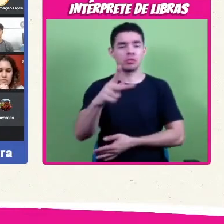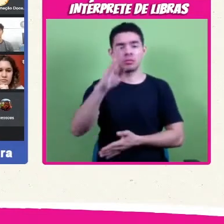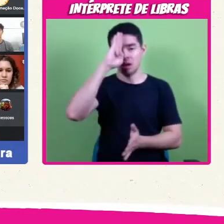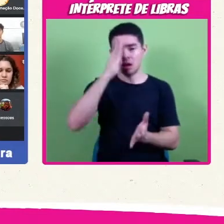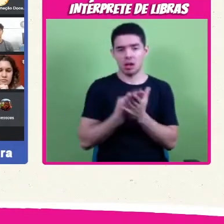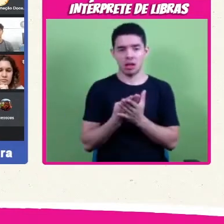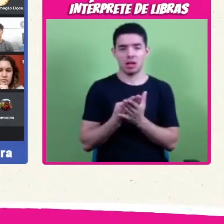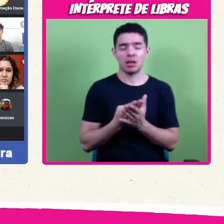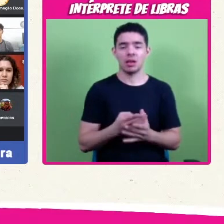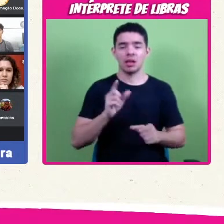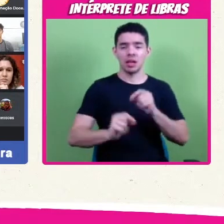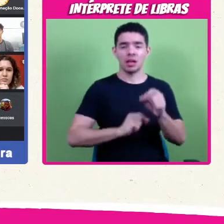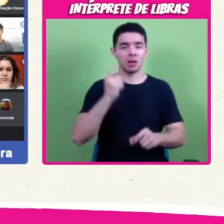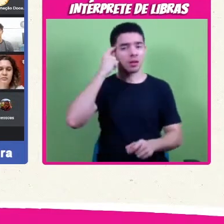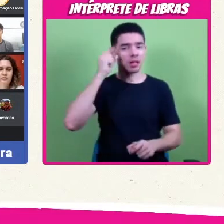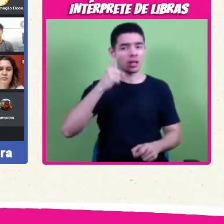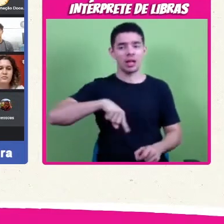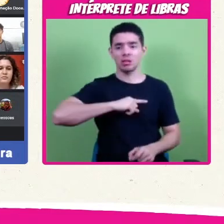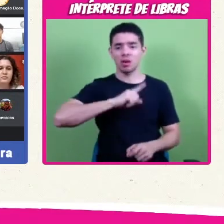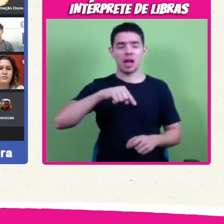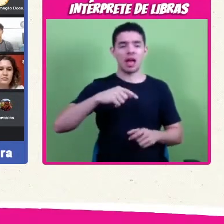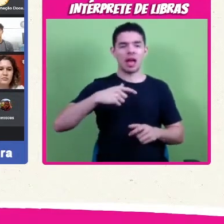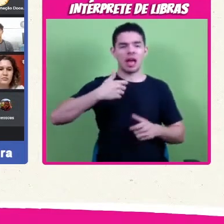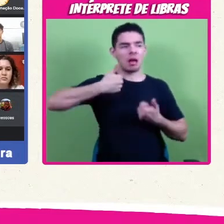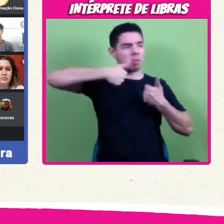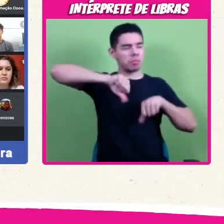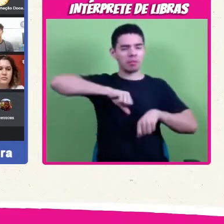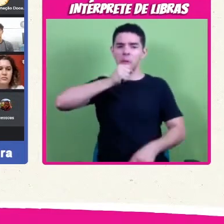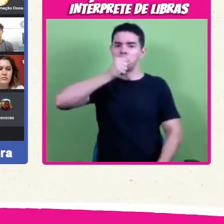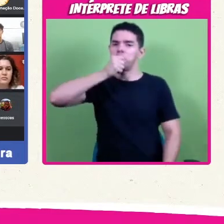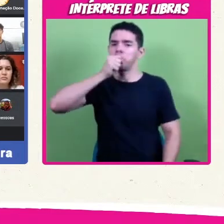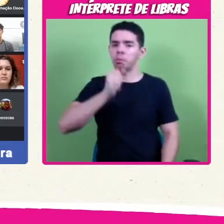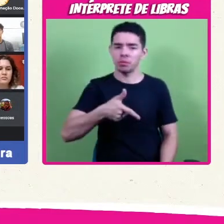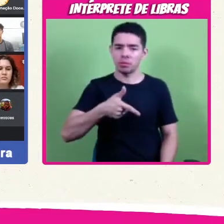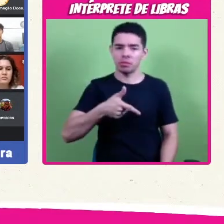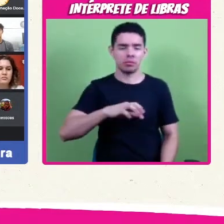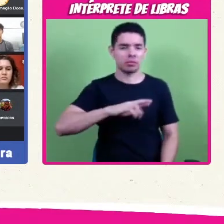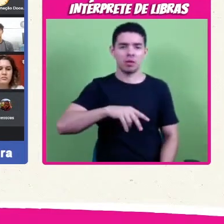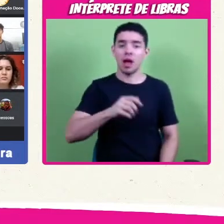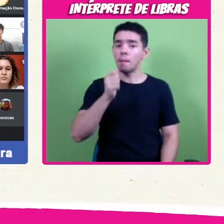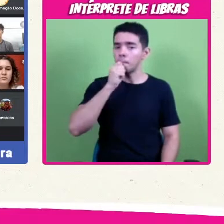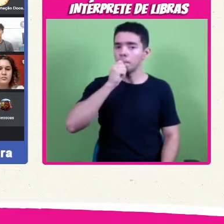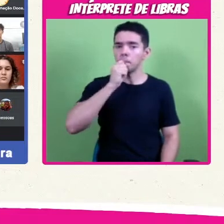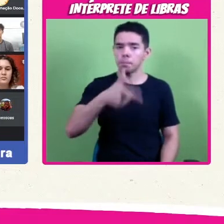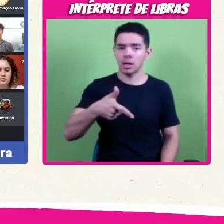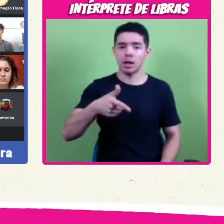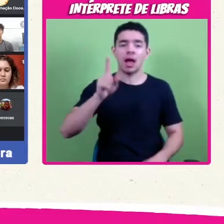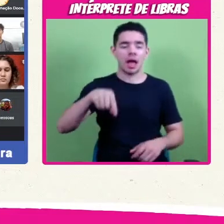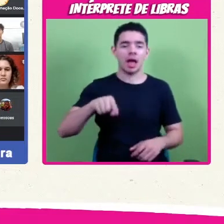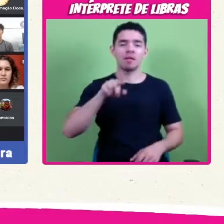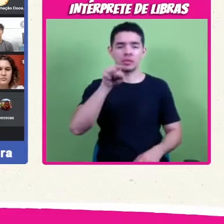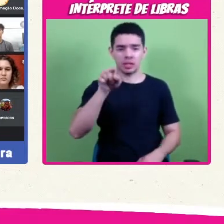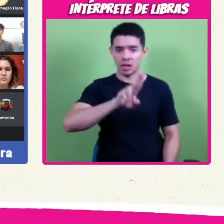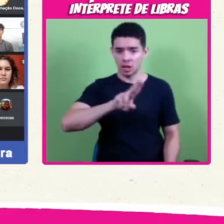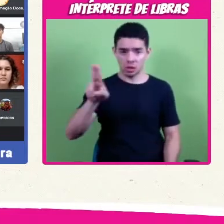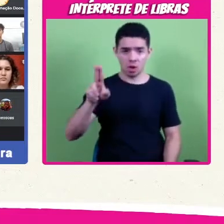religiosa que considera que nós somos abomináveis, que isso é abominação. Eu acredito que a abominação é você, em nome do